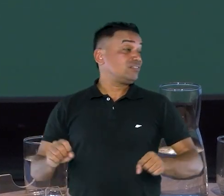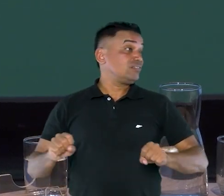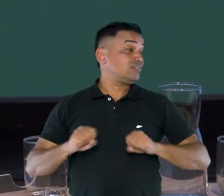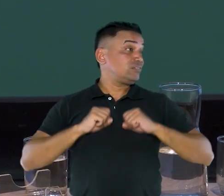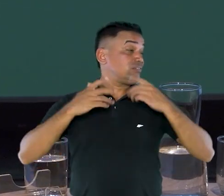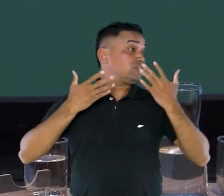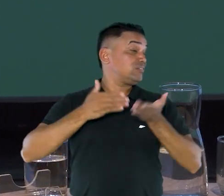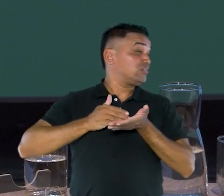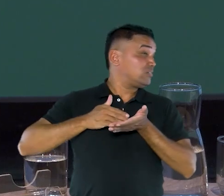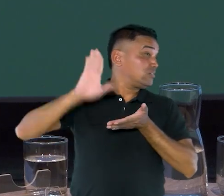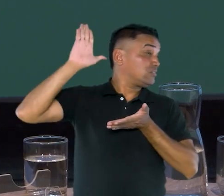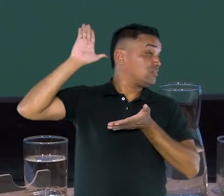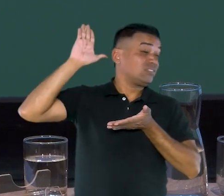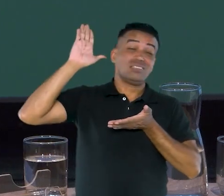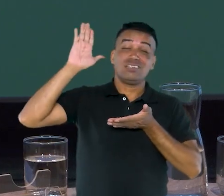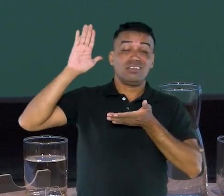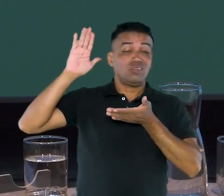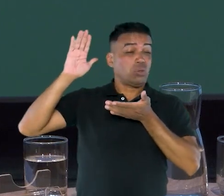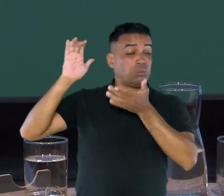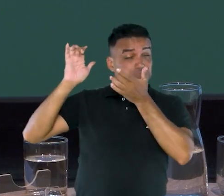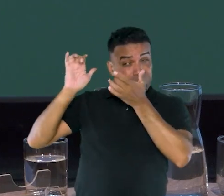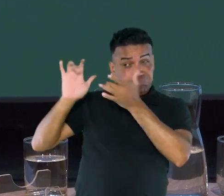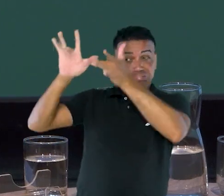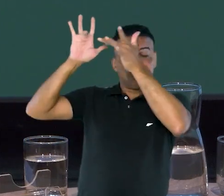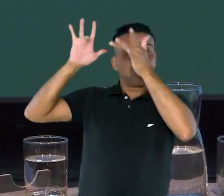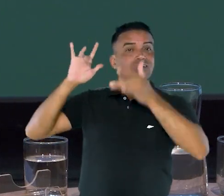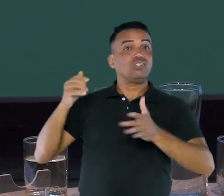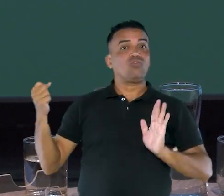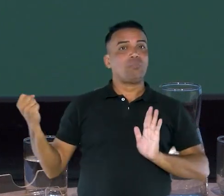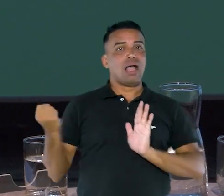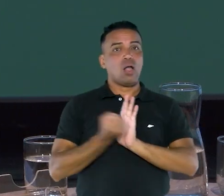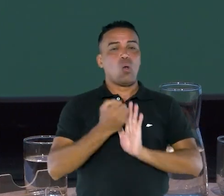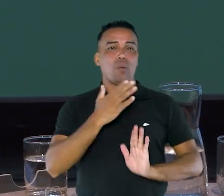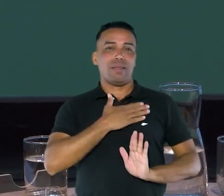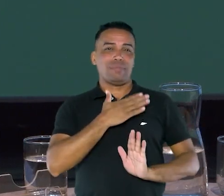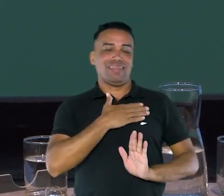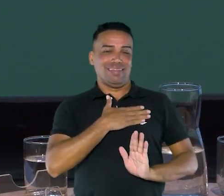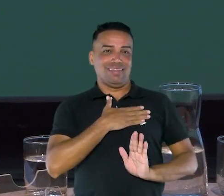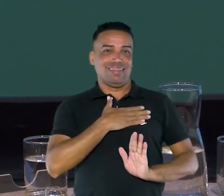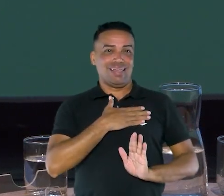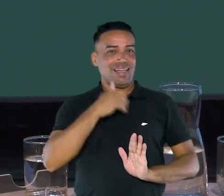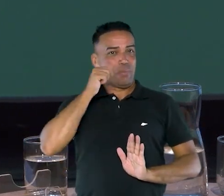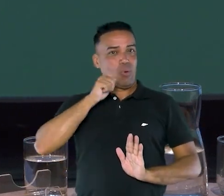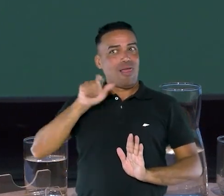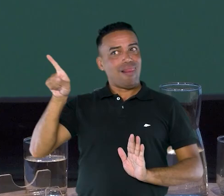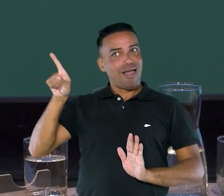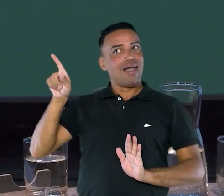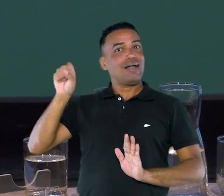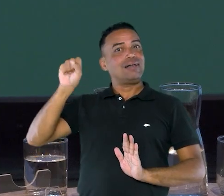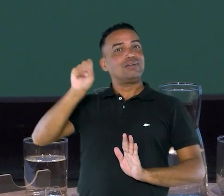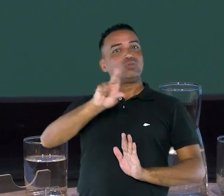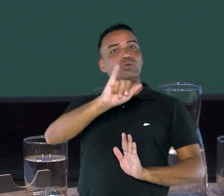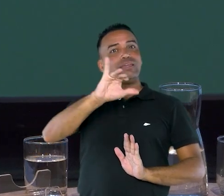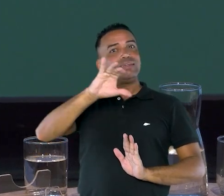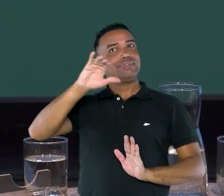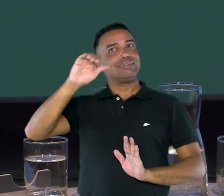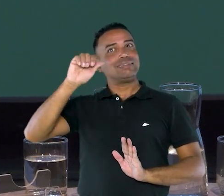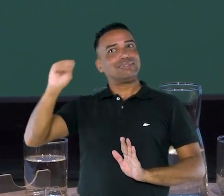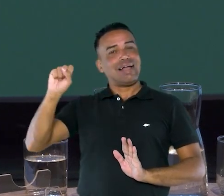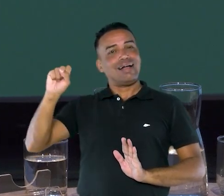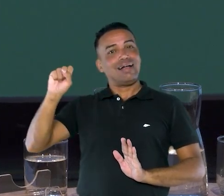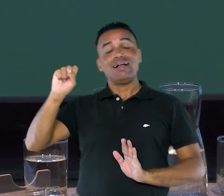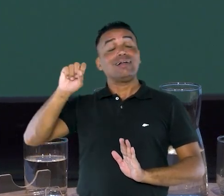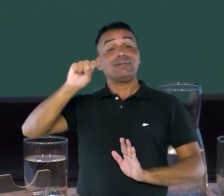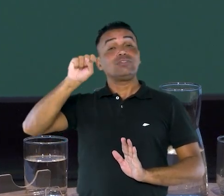desapegar. Então, eu acho que isso me marcou, né? Fundo já é uma coisa que, assim, eu tenho preguiça, gente,